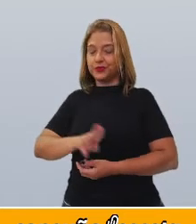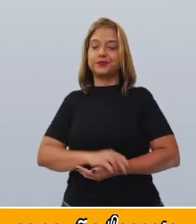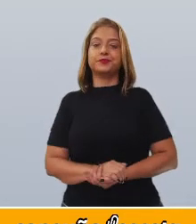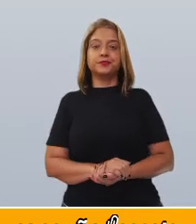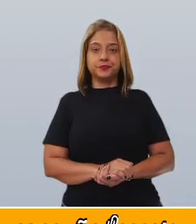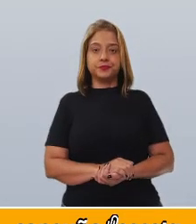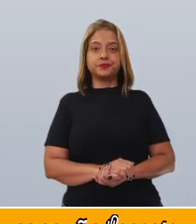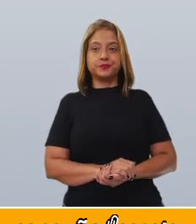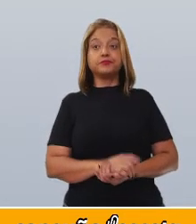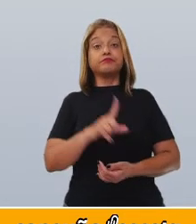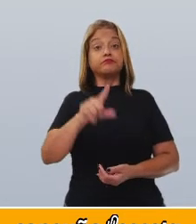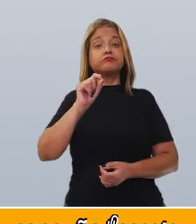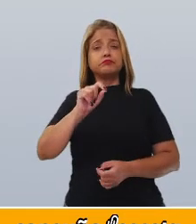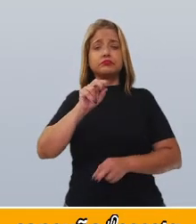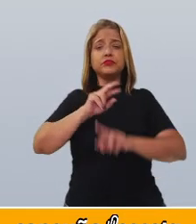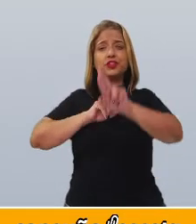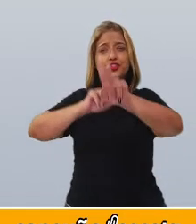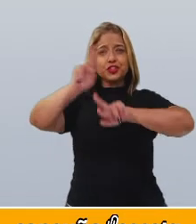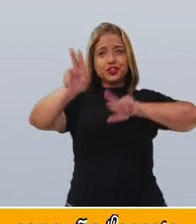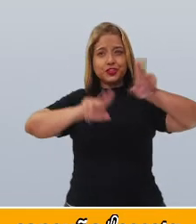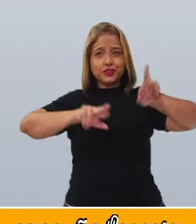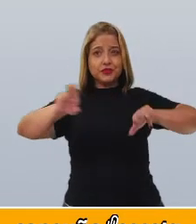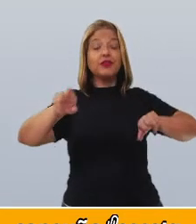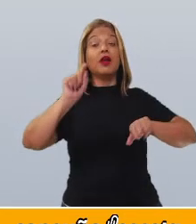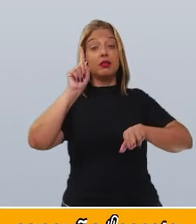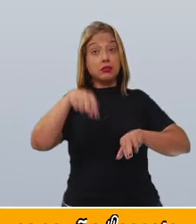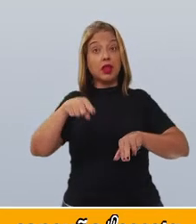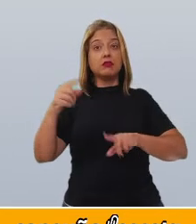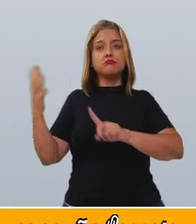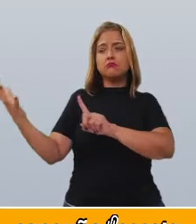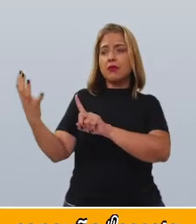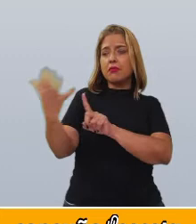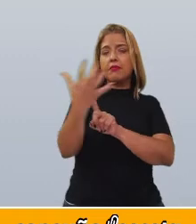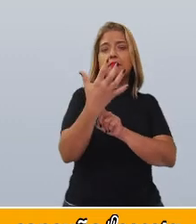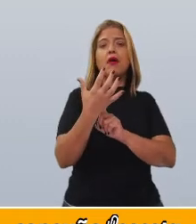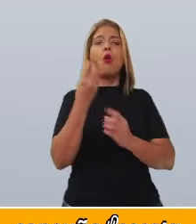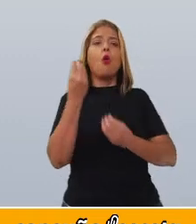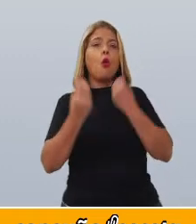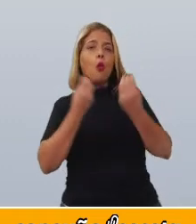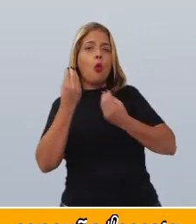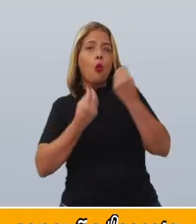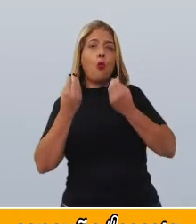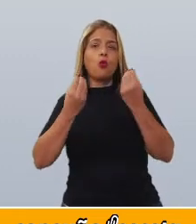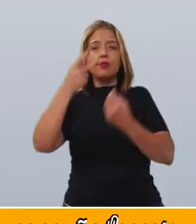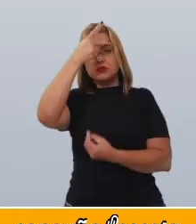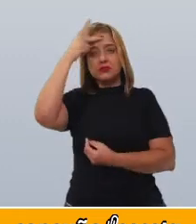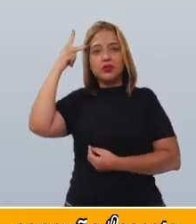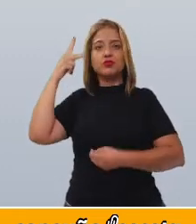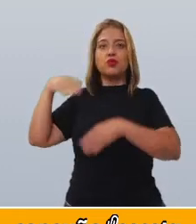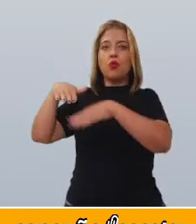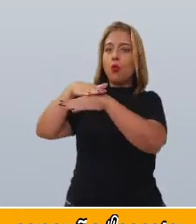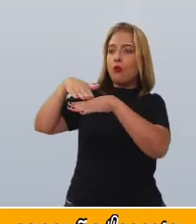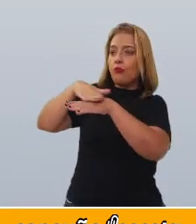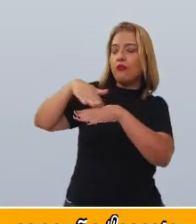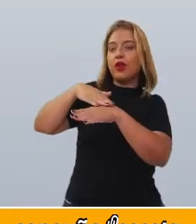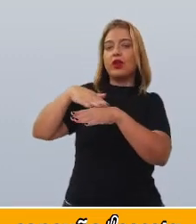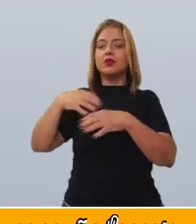Essas diferenças, então, elas refletem na forma como as pessoas falam, como as pessoas se expressam e